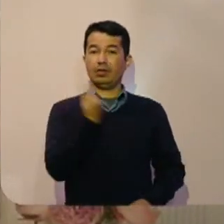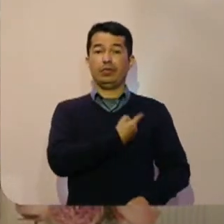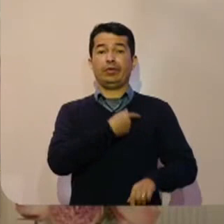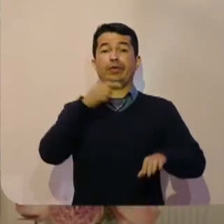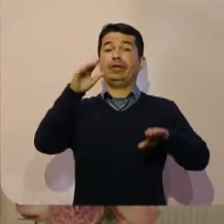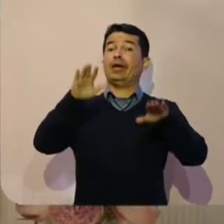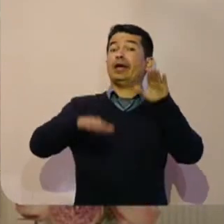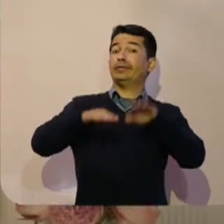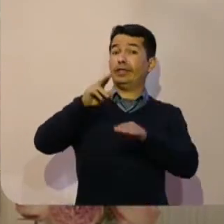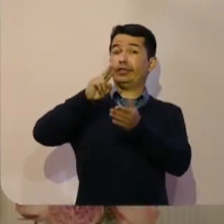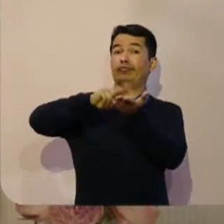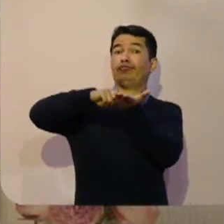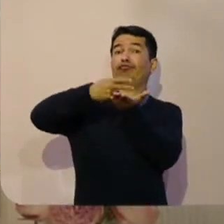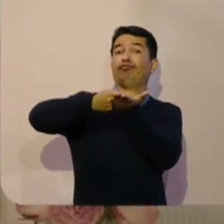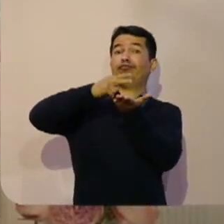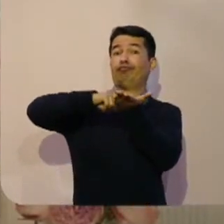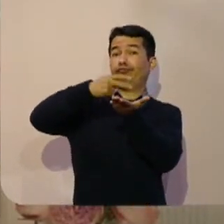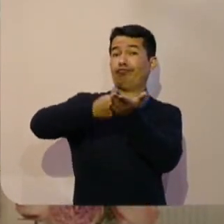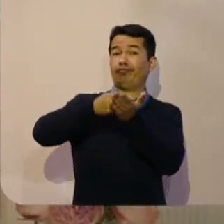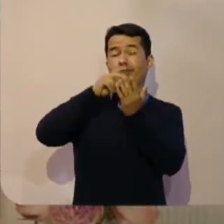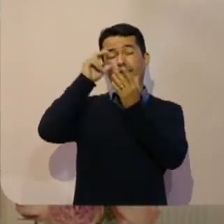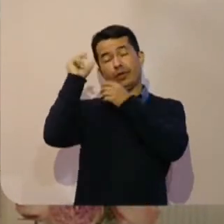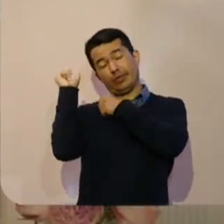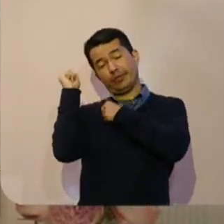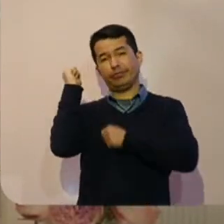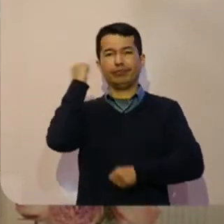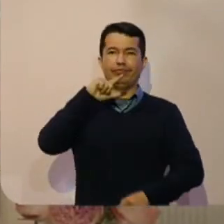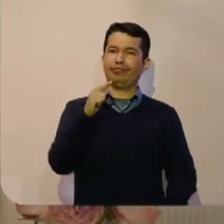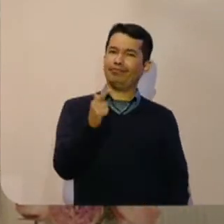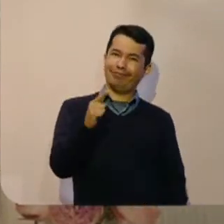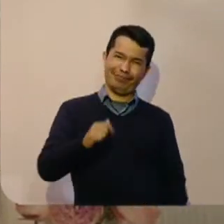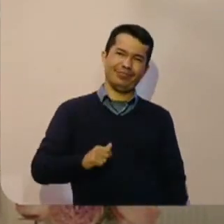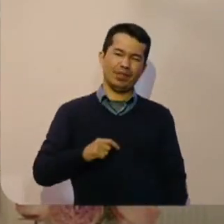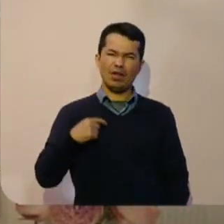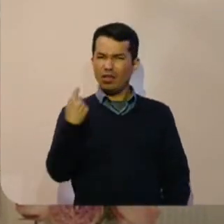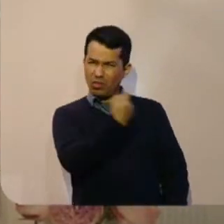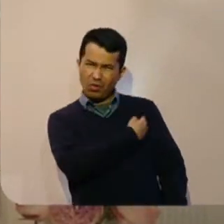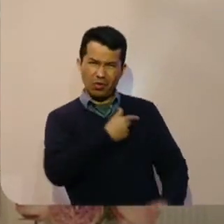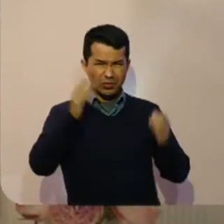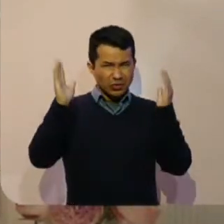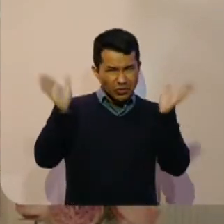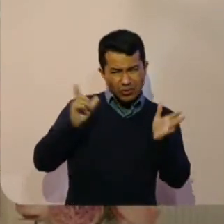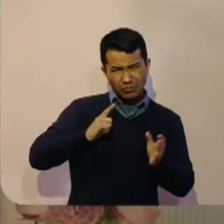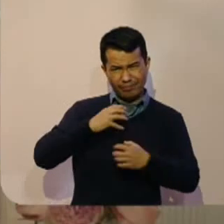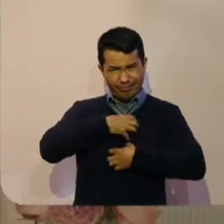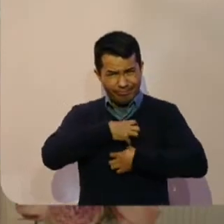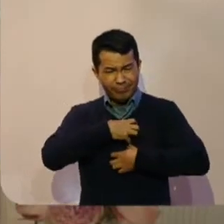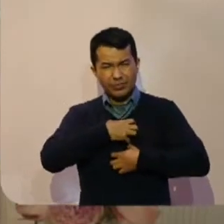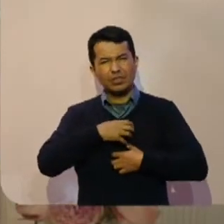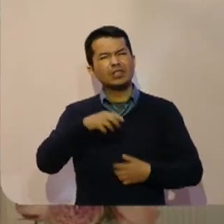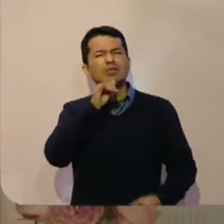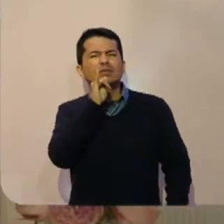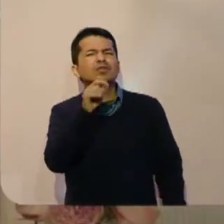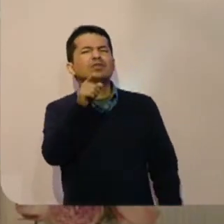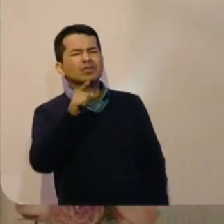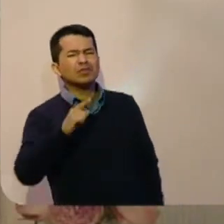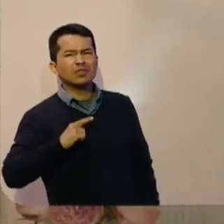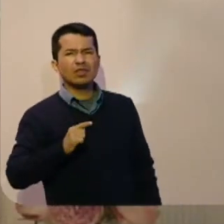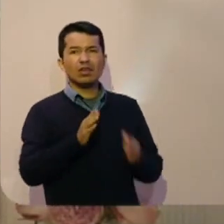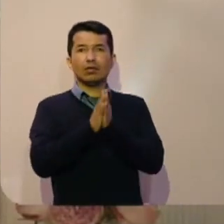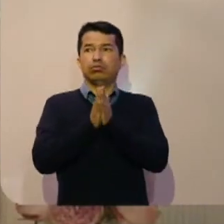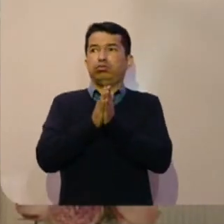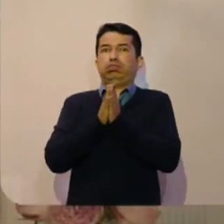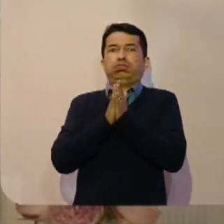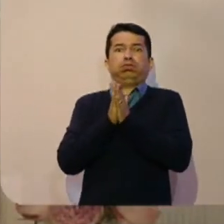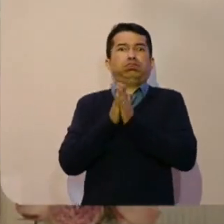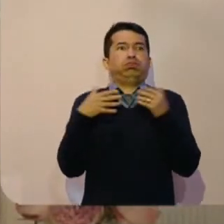verdade isso? Todos nós, em algum momento da vida, já tivemos. Quem é que não fica ansioso em épocas